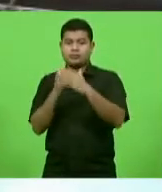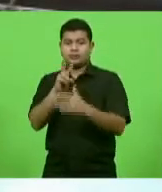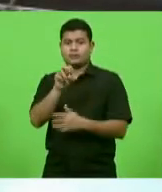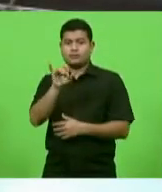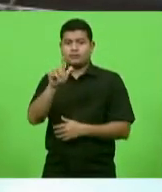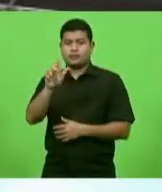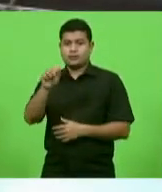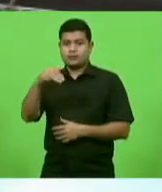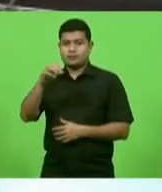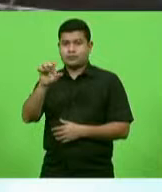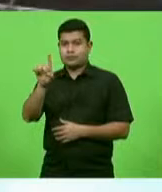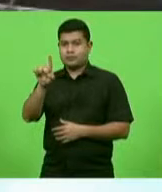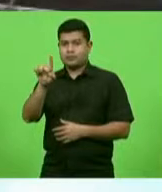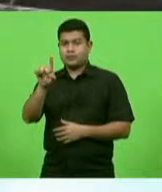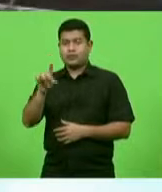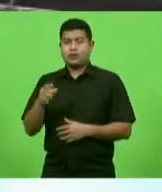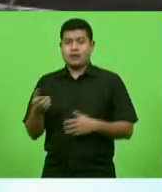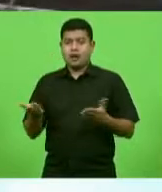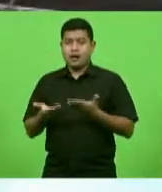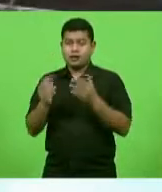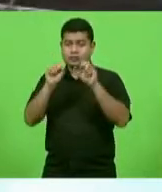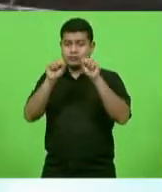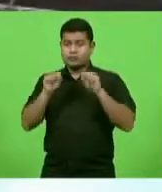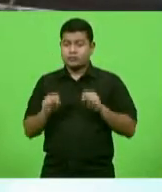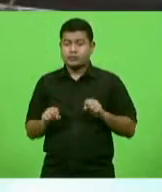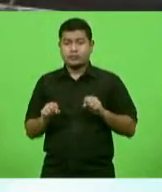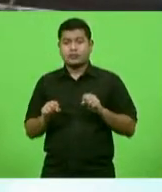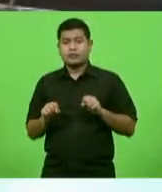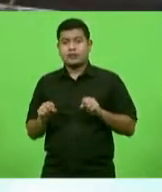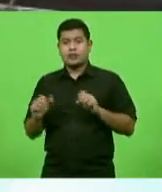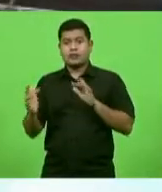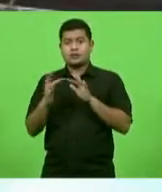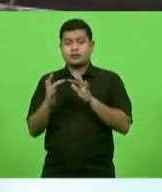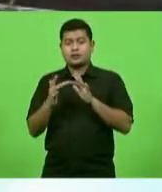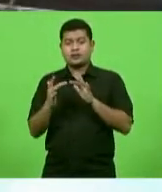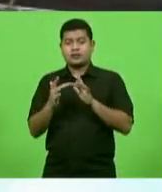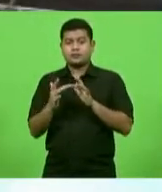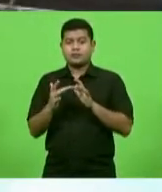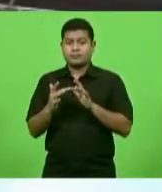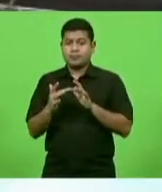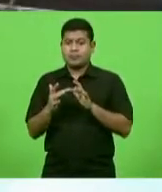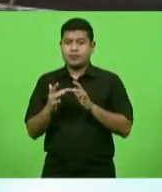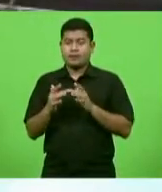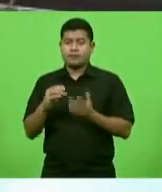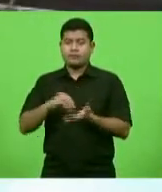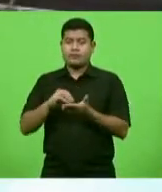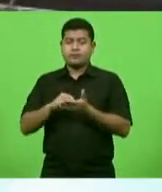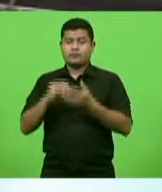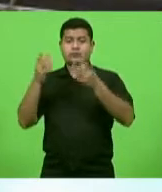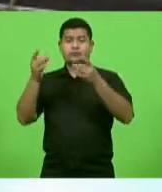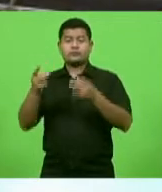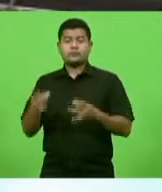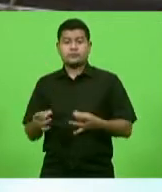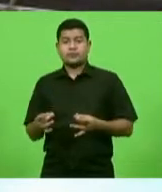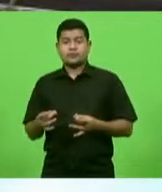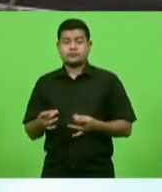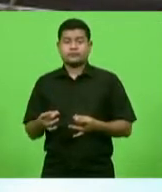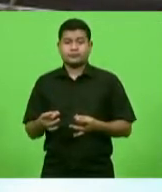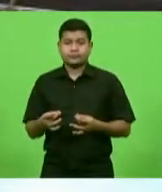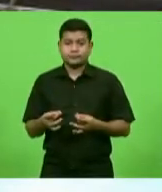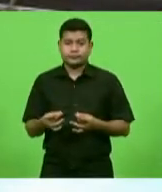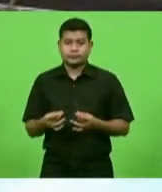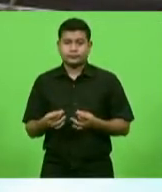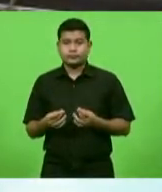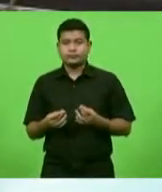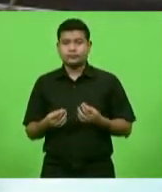com a testemunha, nestes contatos, não se especificou